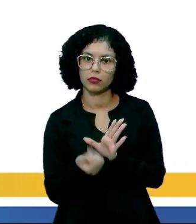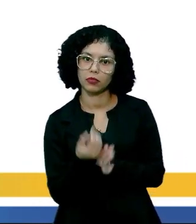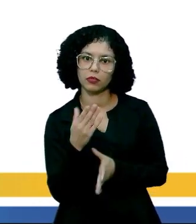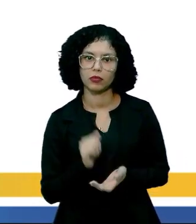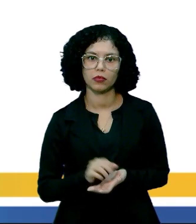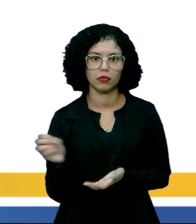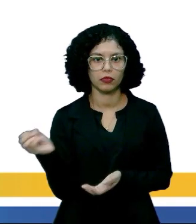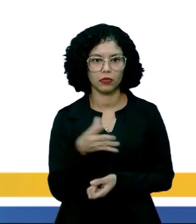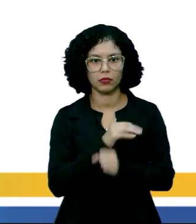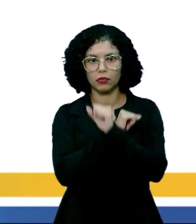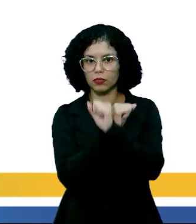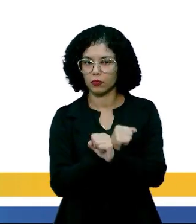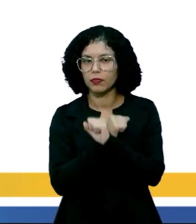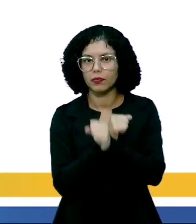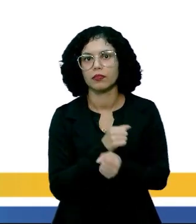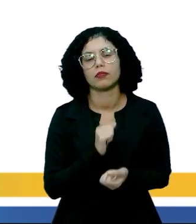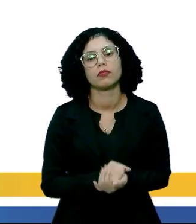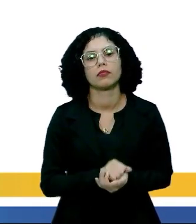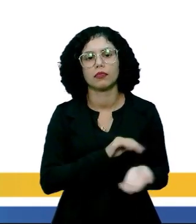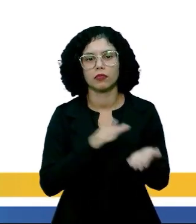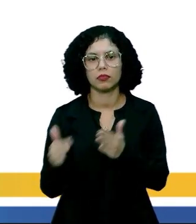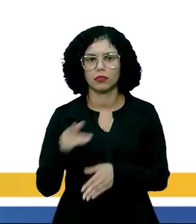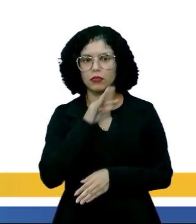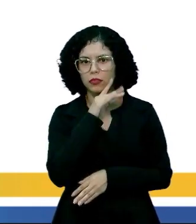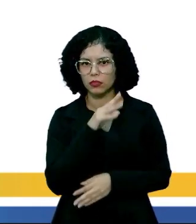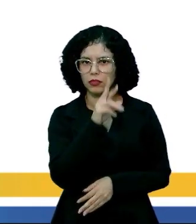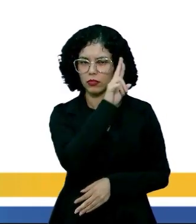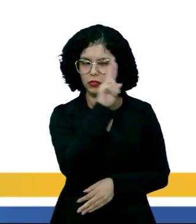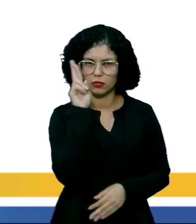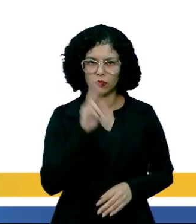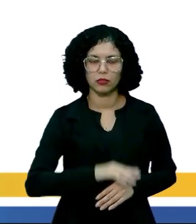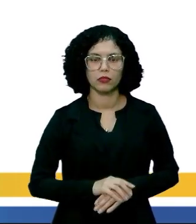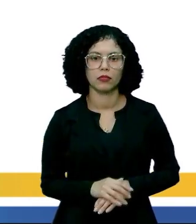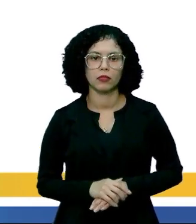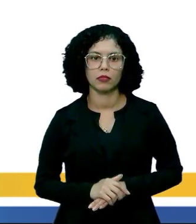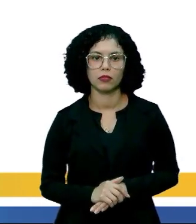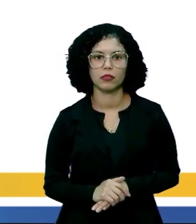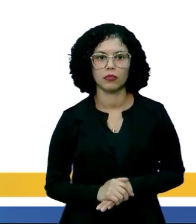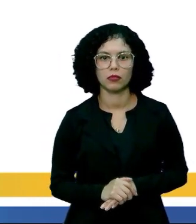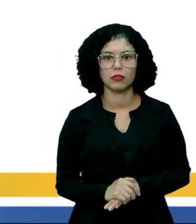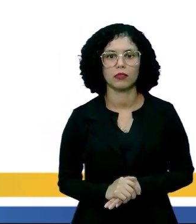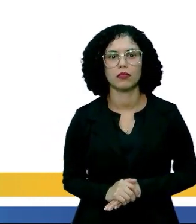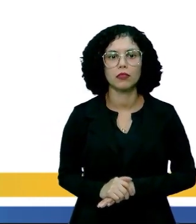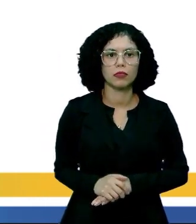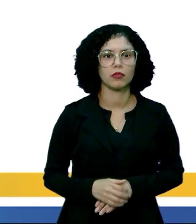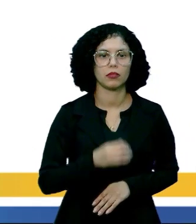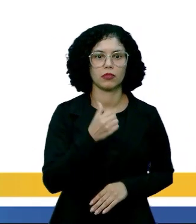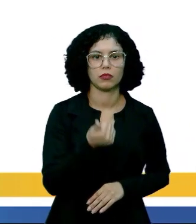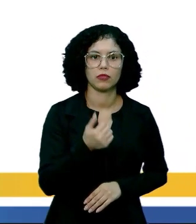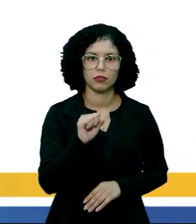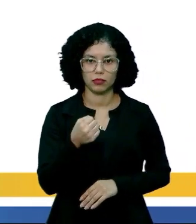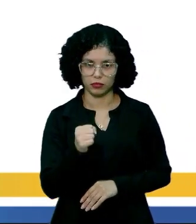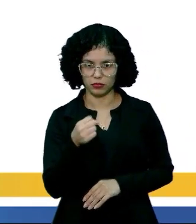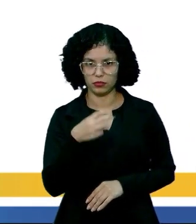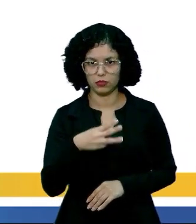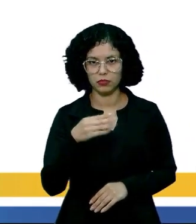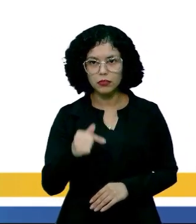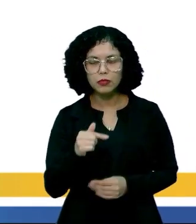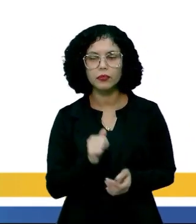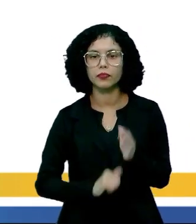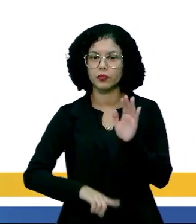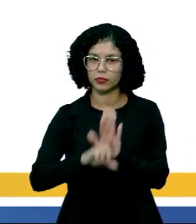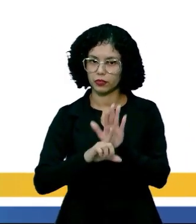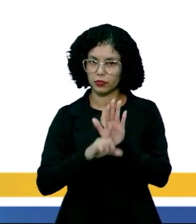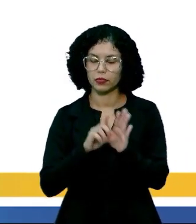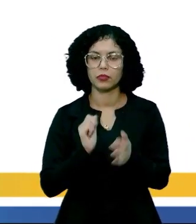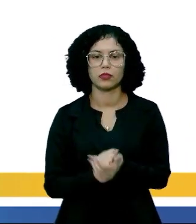reprodutoras de novos escravos, o que é uma parte terrível da nossa história. Em 1837, vai ser promulgada a Lei da